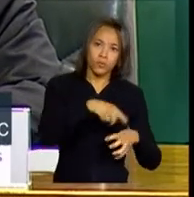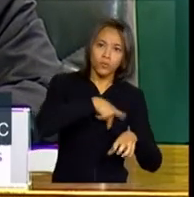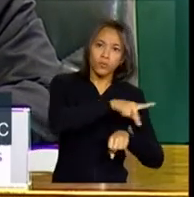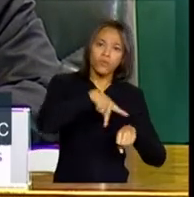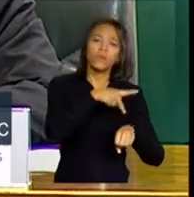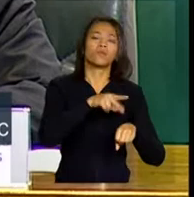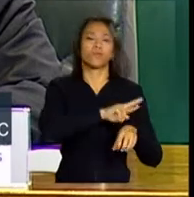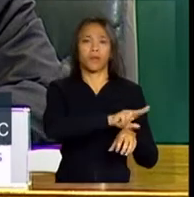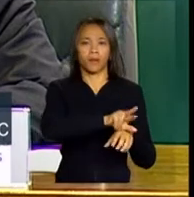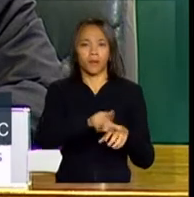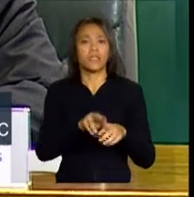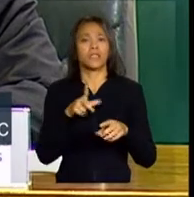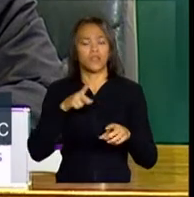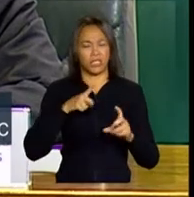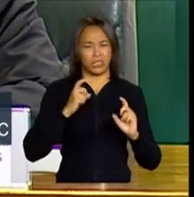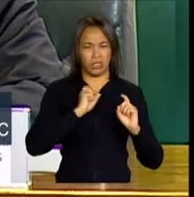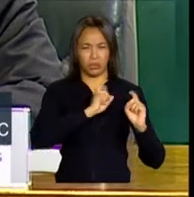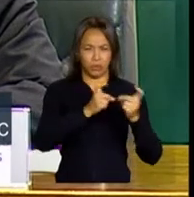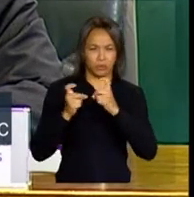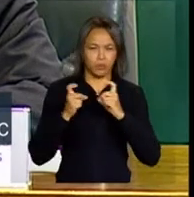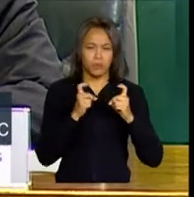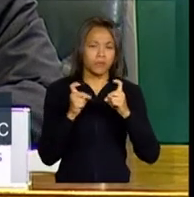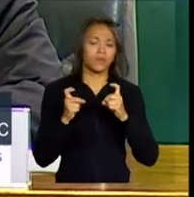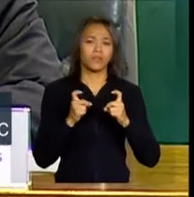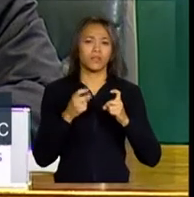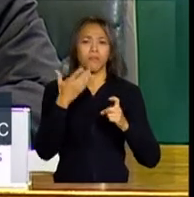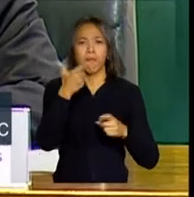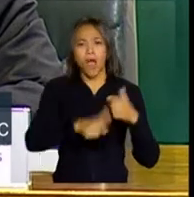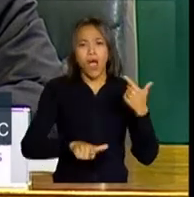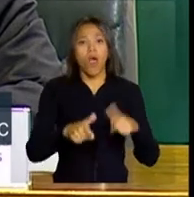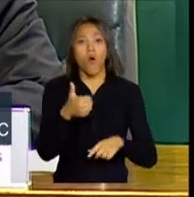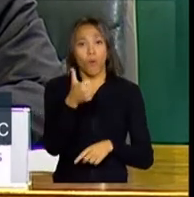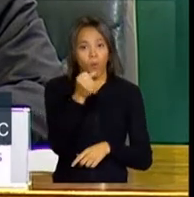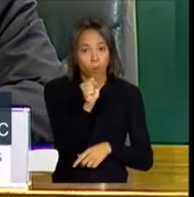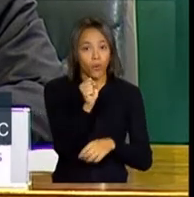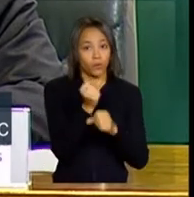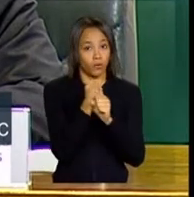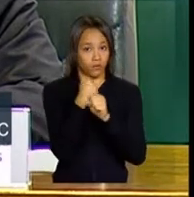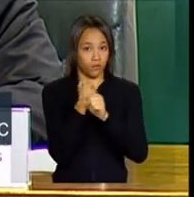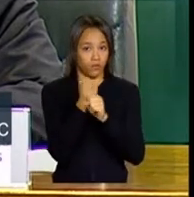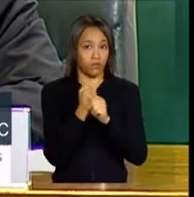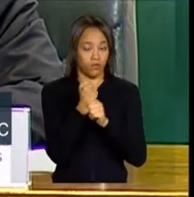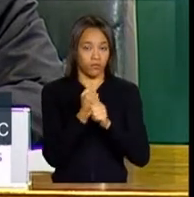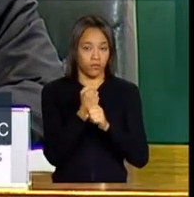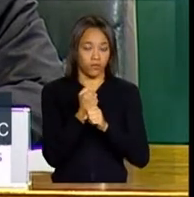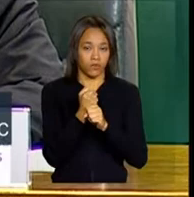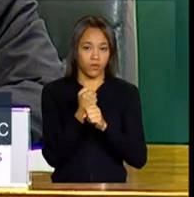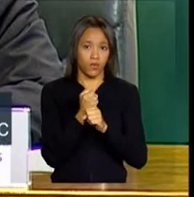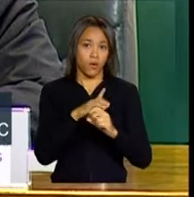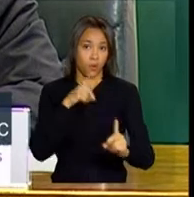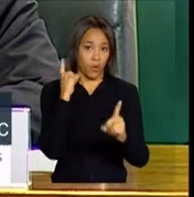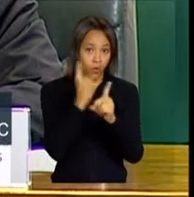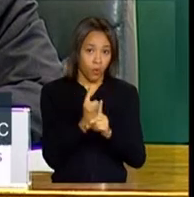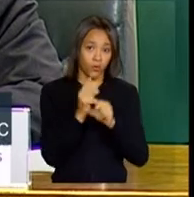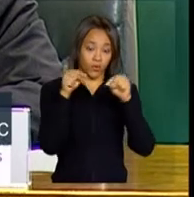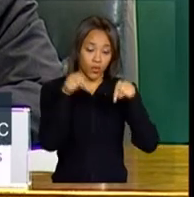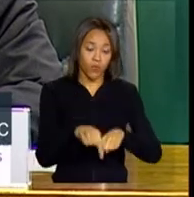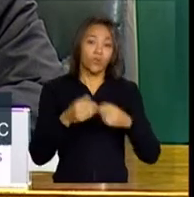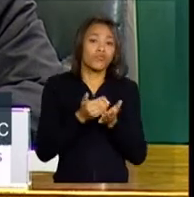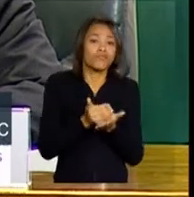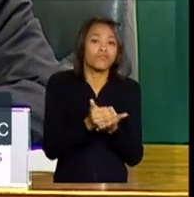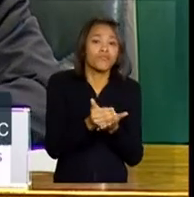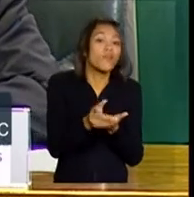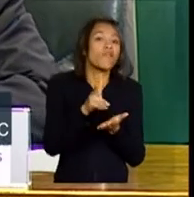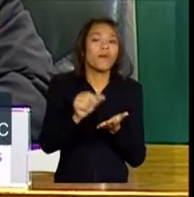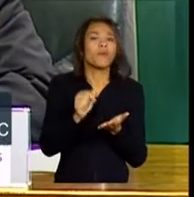365 disputas ao longo dos 18 anos de funcionamento do regime o encontro que hoje se inicia vai